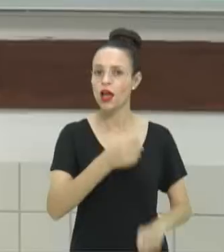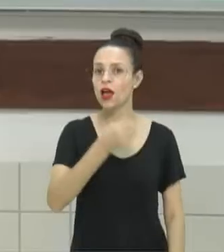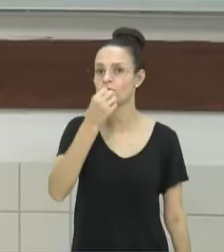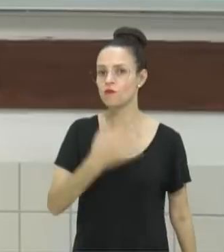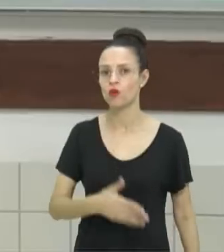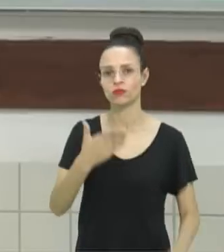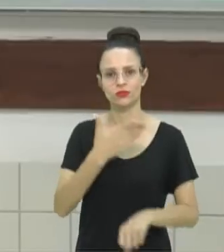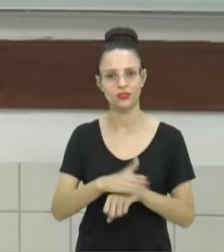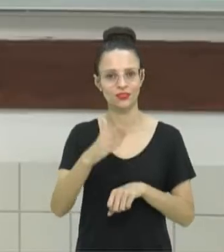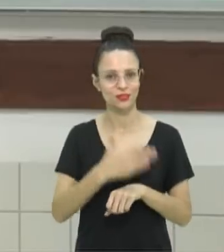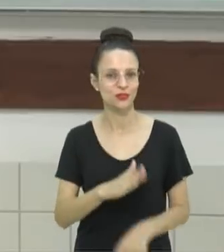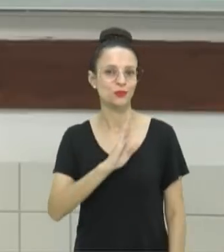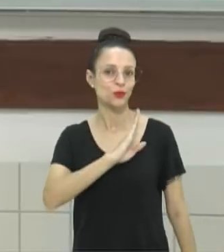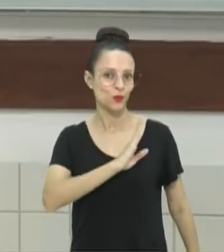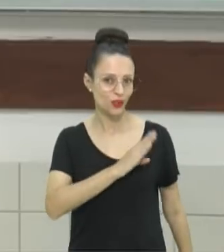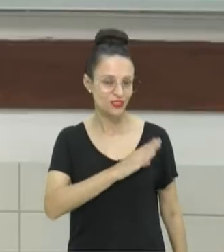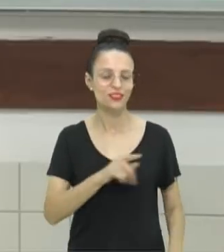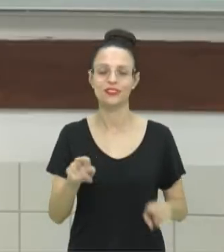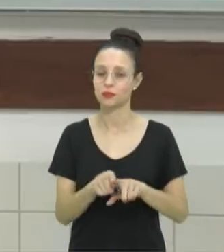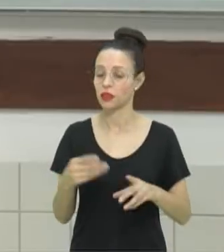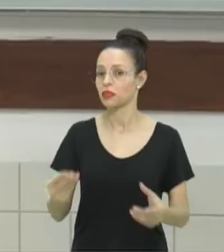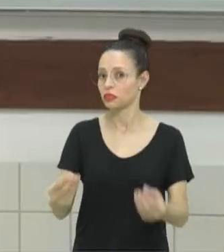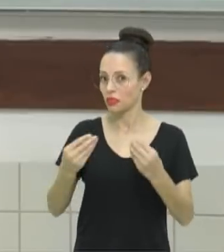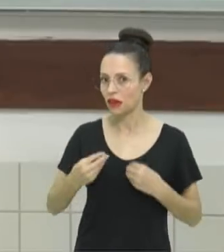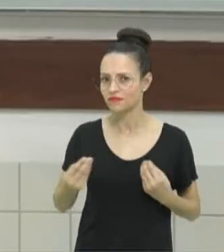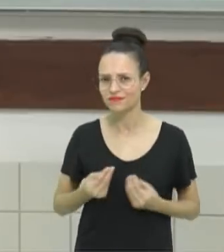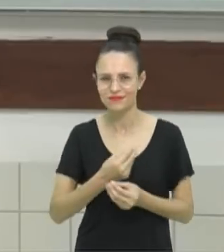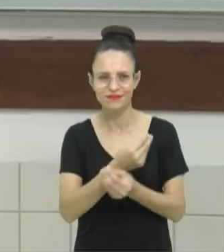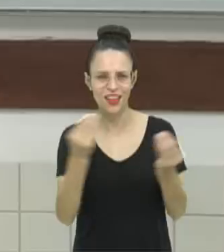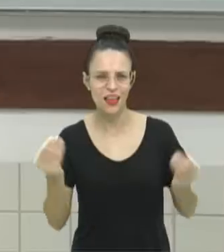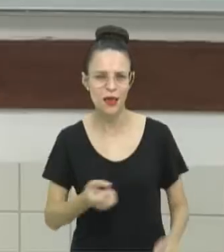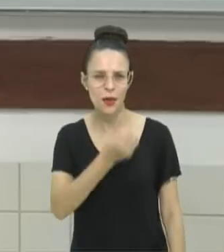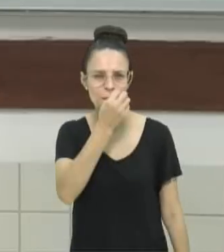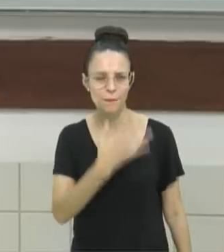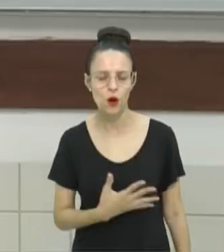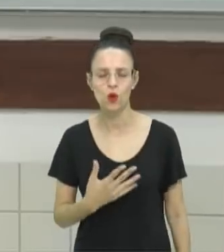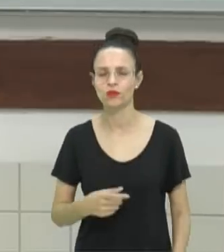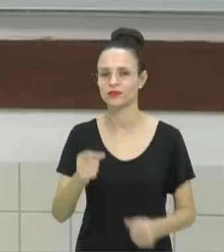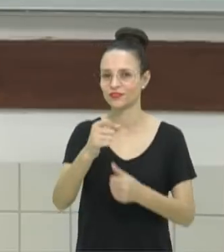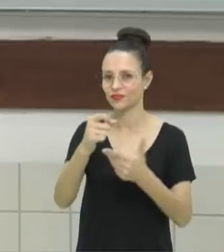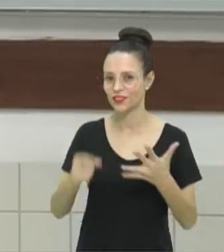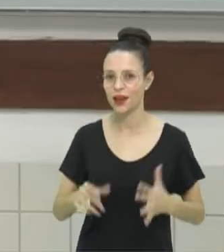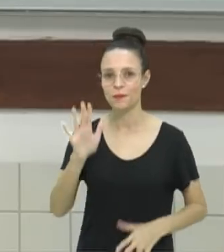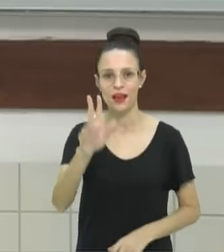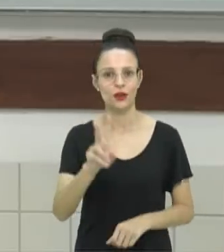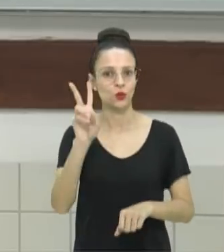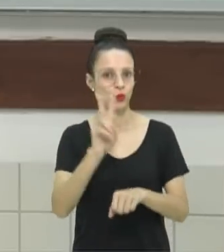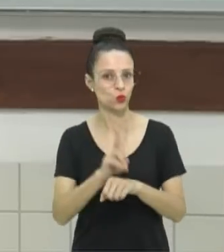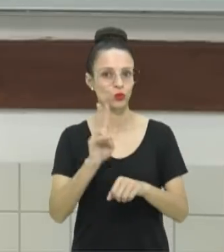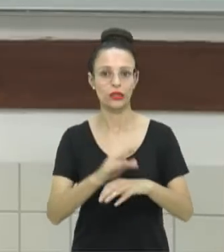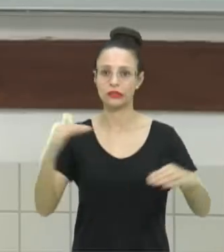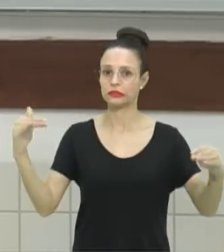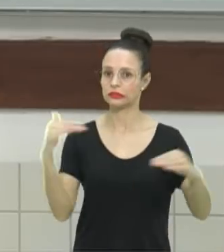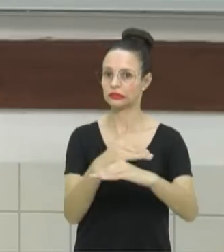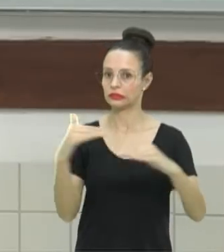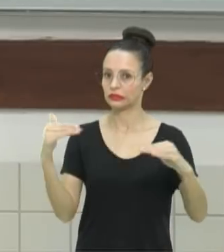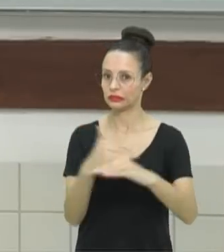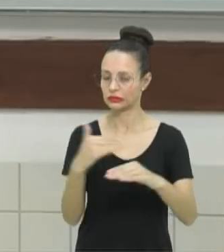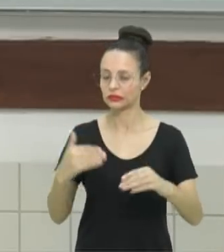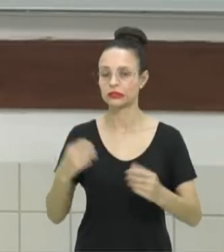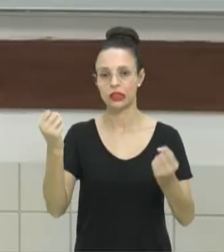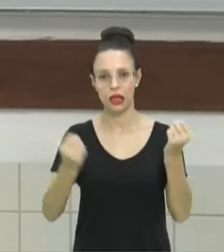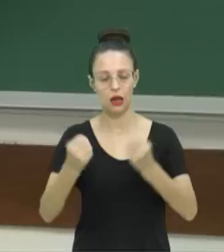cardiovascular excelente, pode te trazer inúmeros benefícios, mas você precisa cuidar com o trânsito, porque é